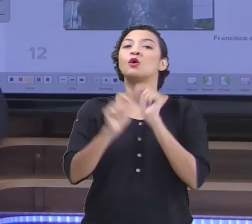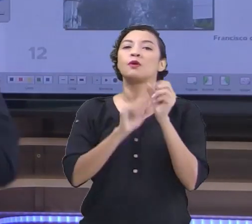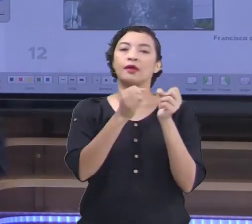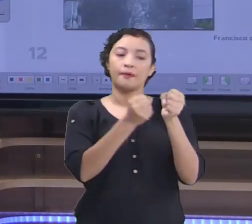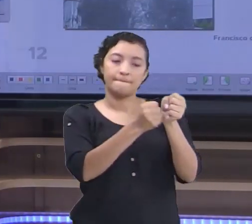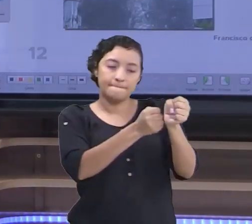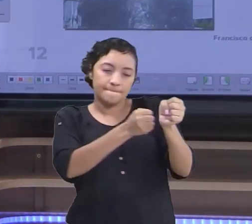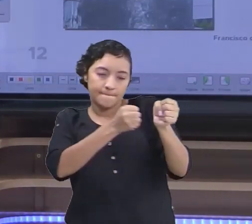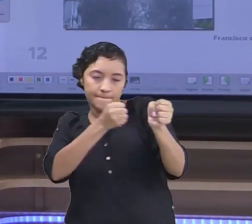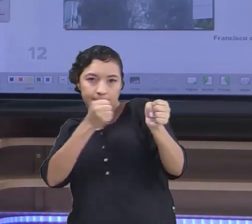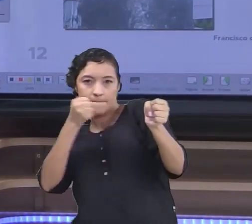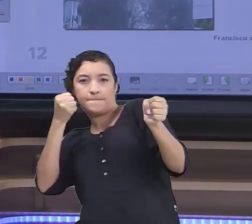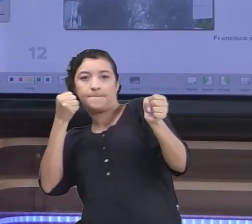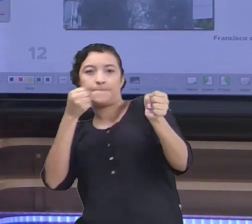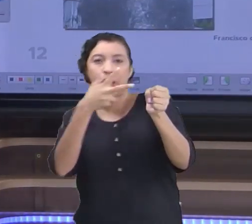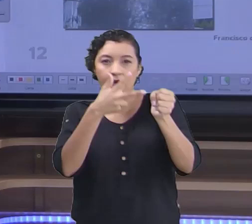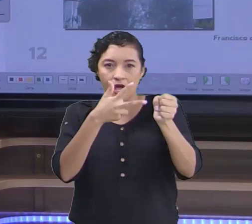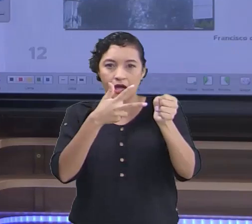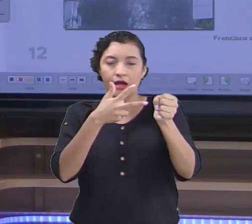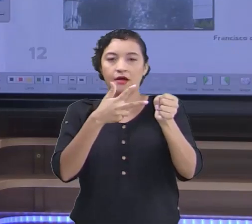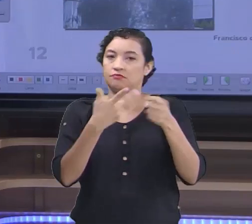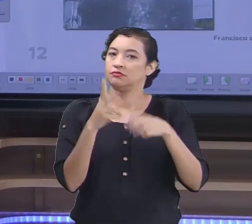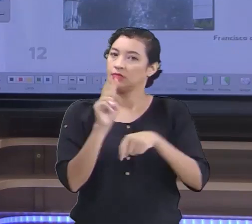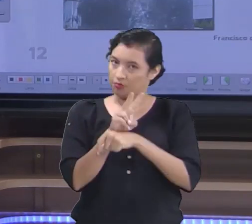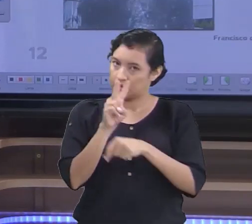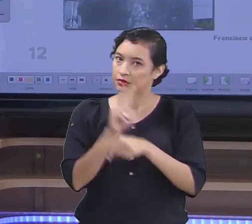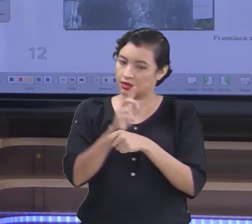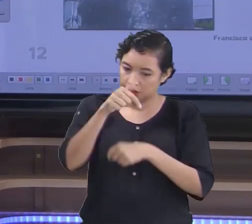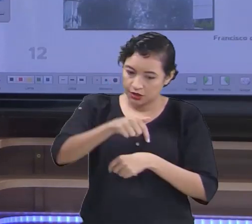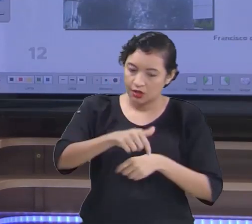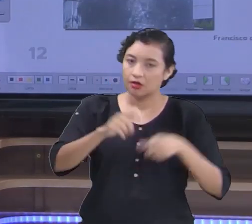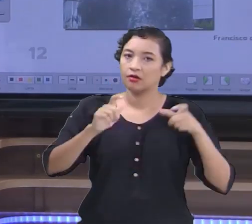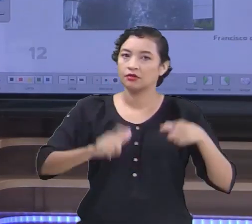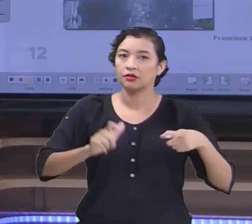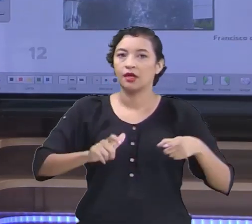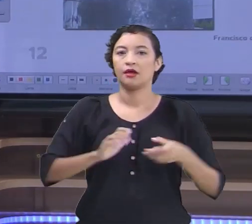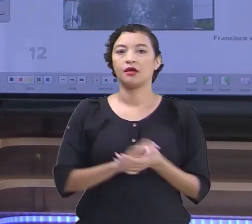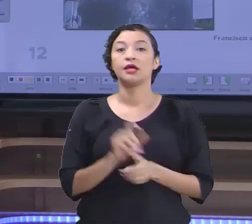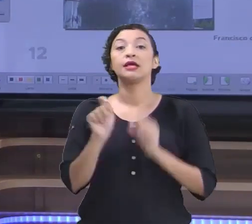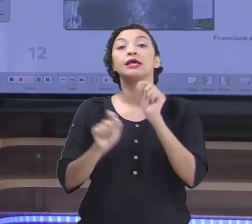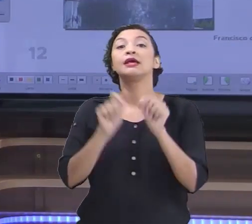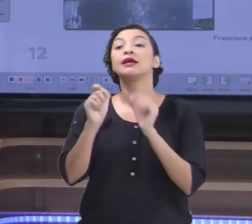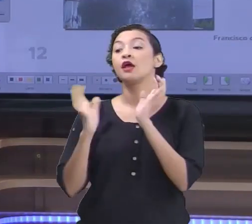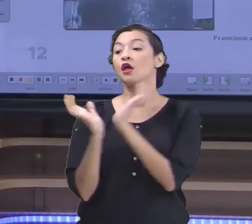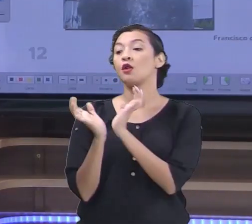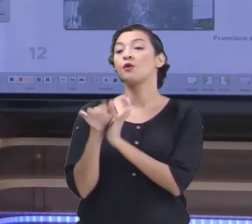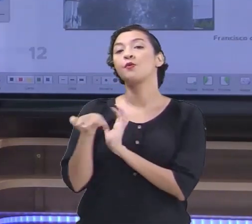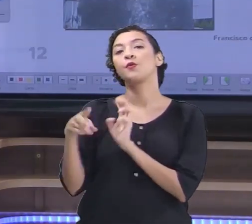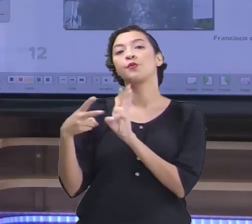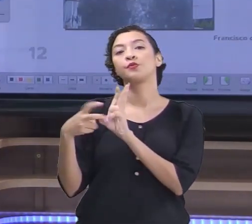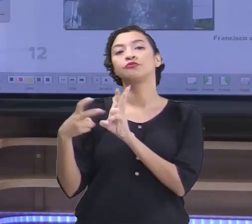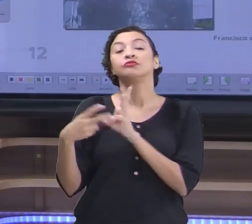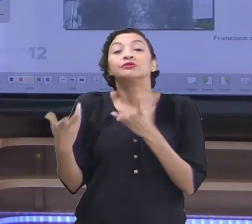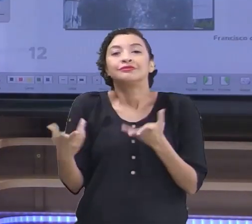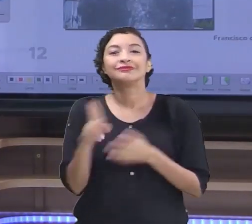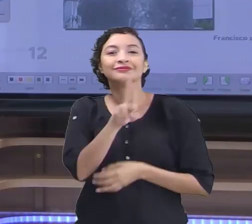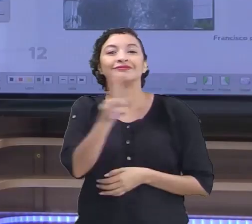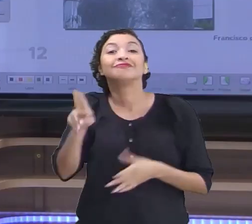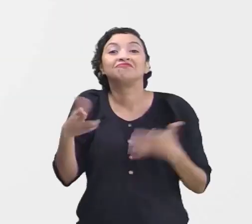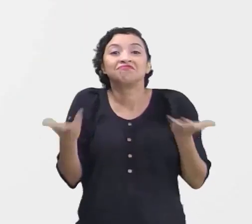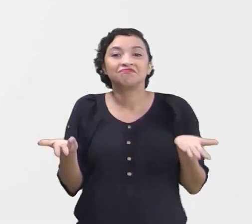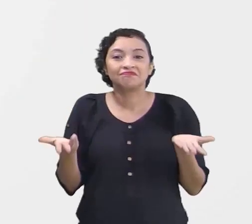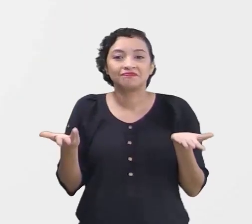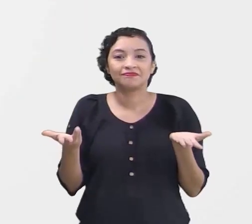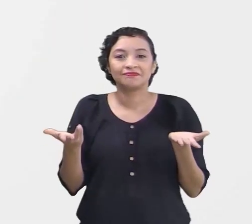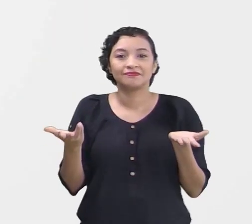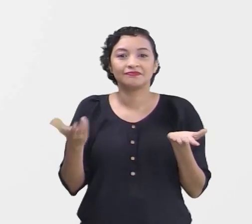prontos para proteger a terra. E quem era esse grupo? Agora, preste atenção, vamos ler aqui.